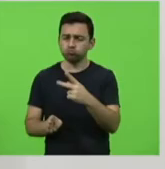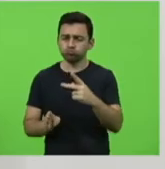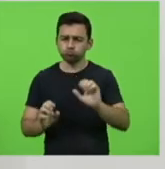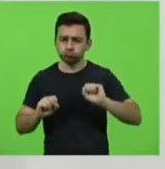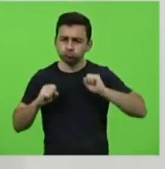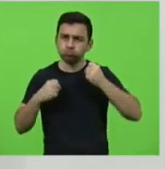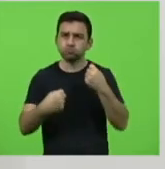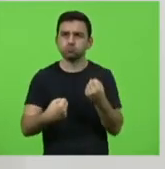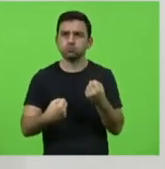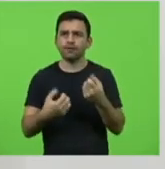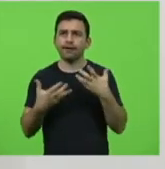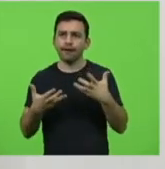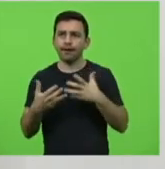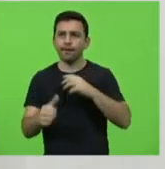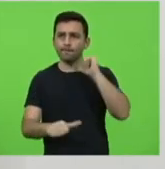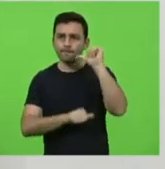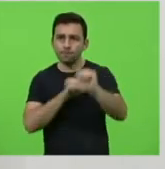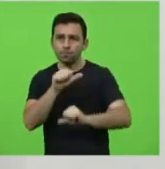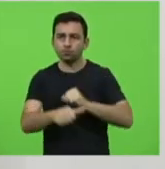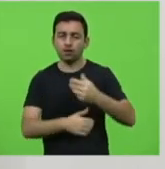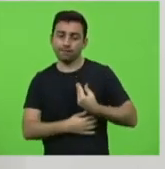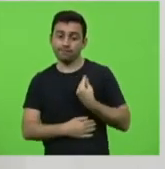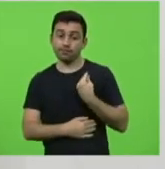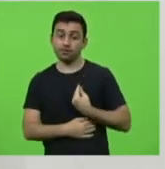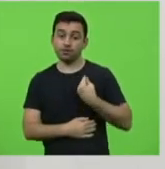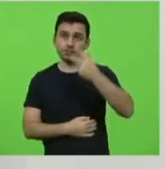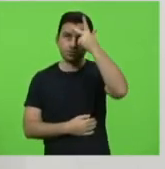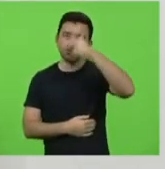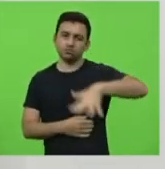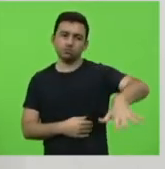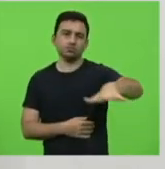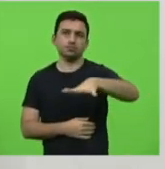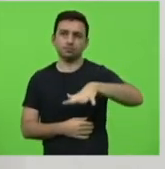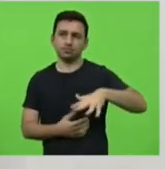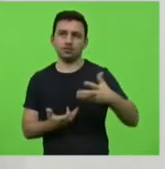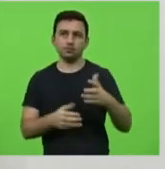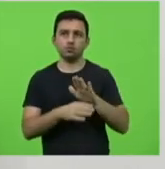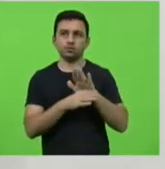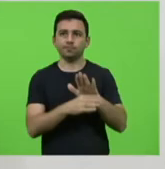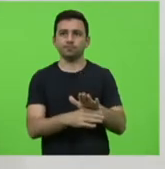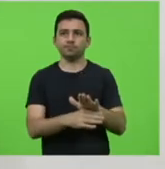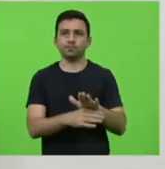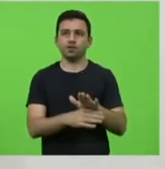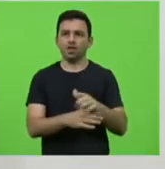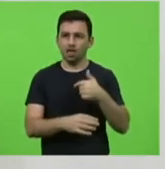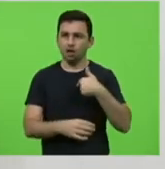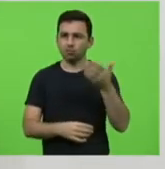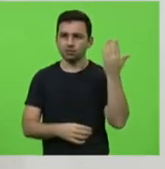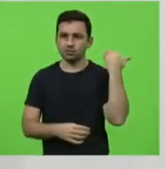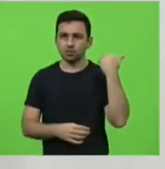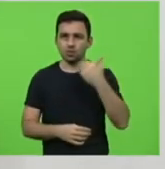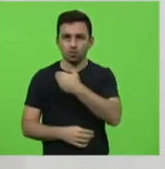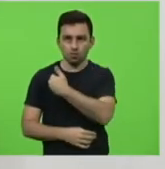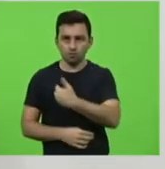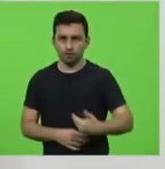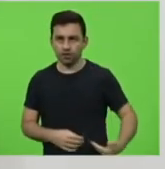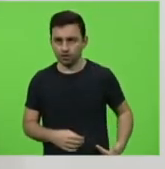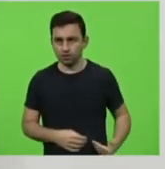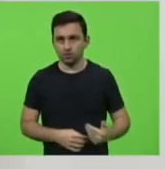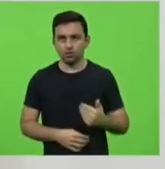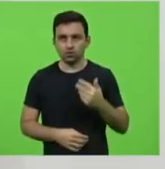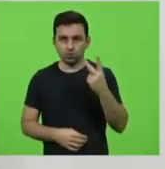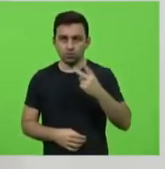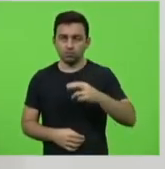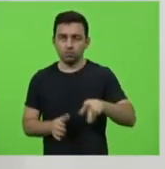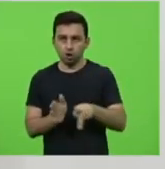para a mudança de vida das pessoas. Eu, quando fui do governo, nos dois mandatos que o Raimundo